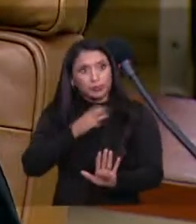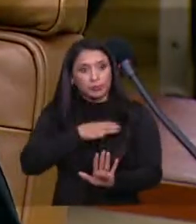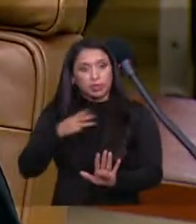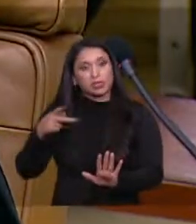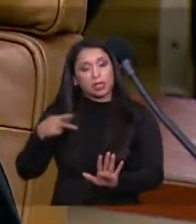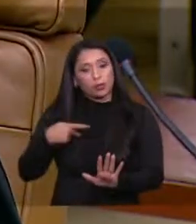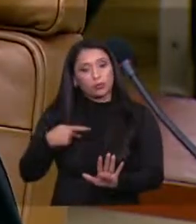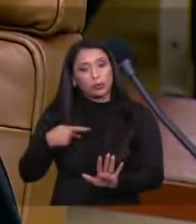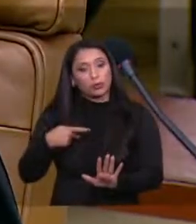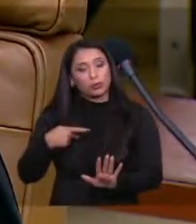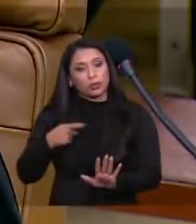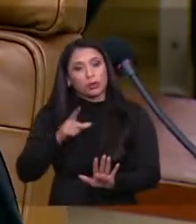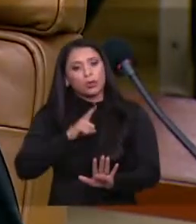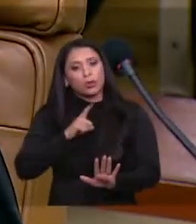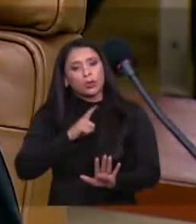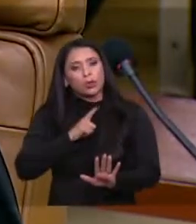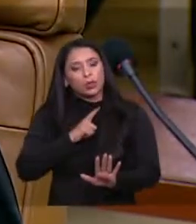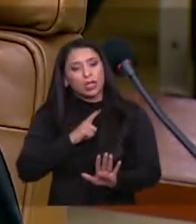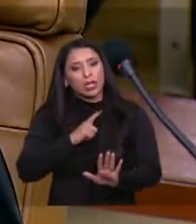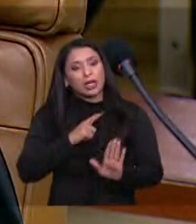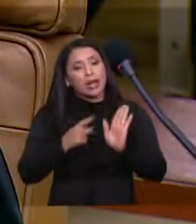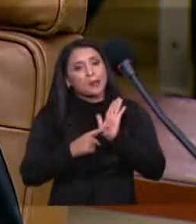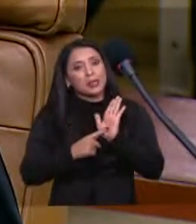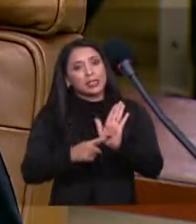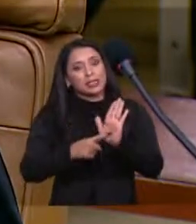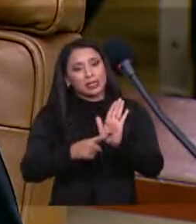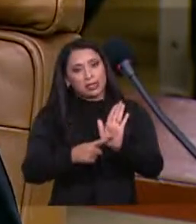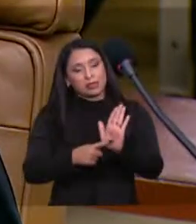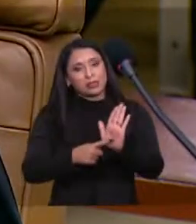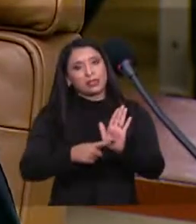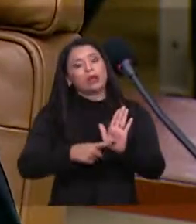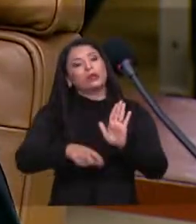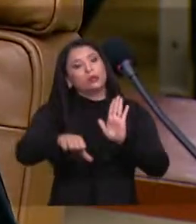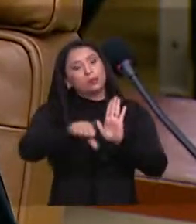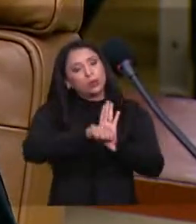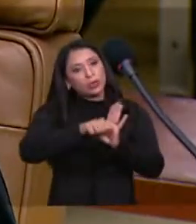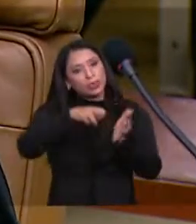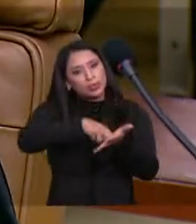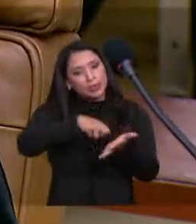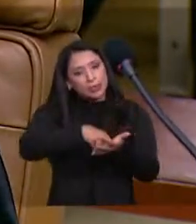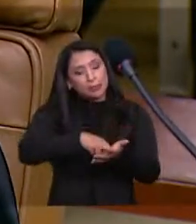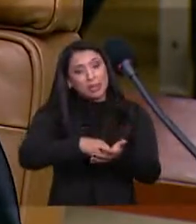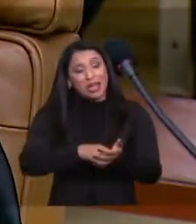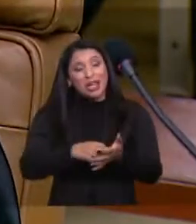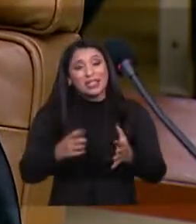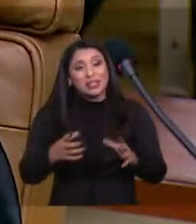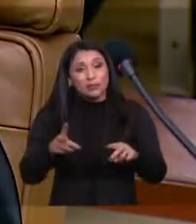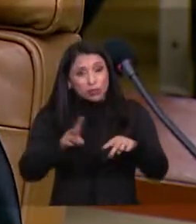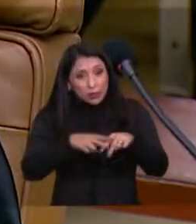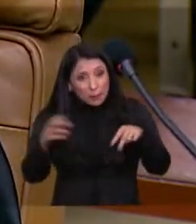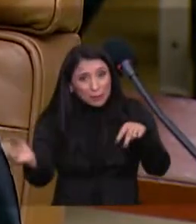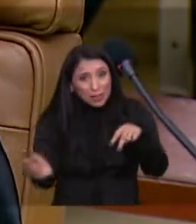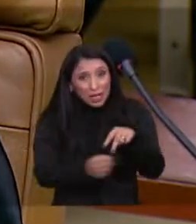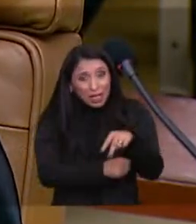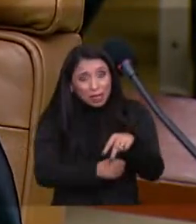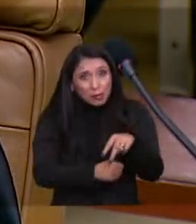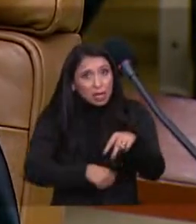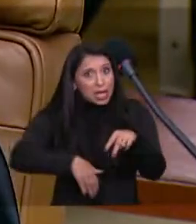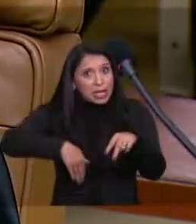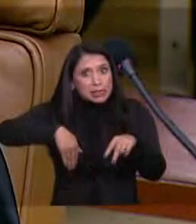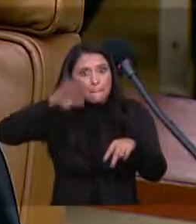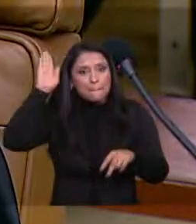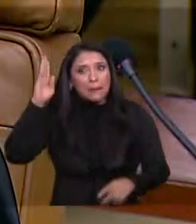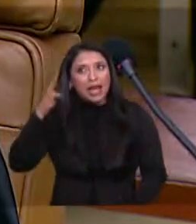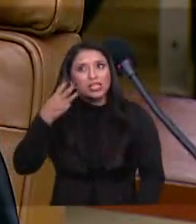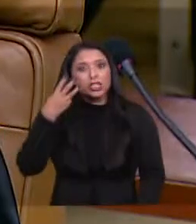público em concurso material na apresentação Penal o que resultaria numa pena privativa de liberdade superior